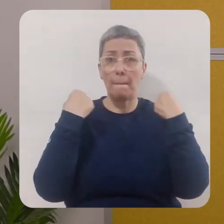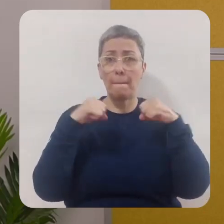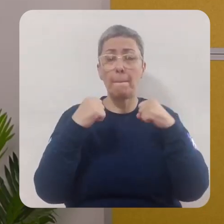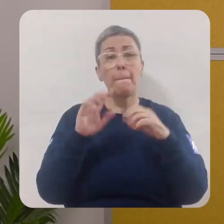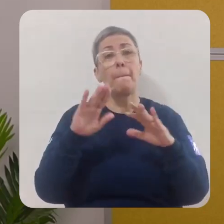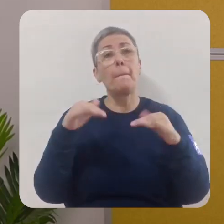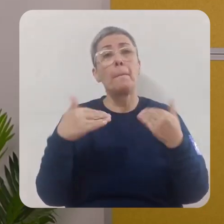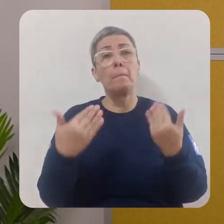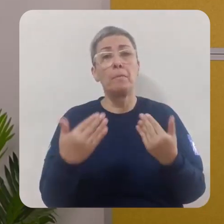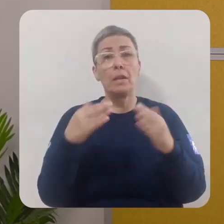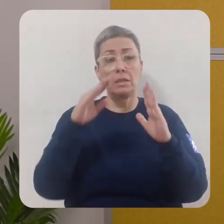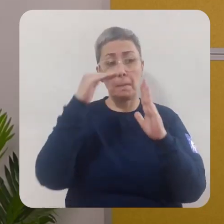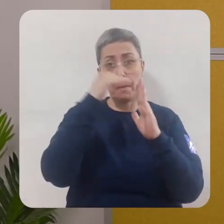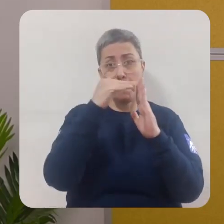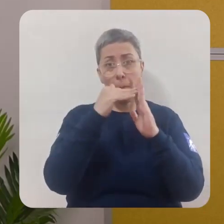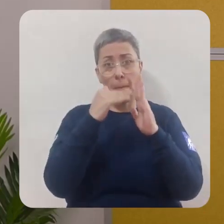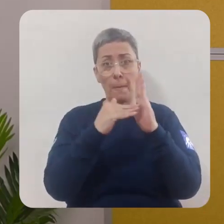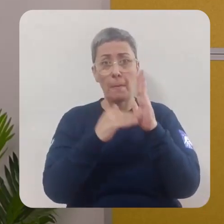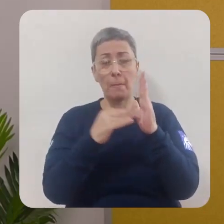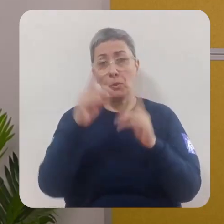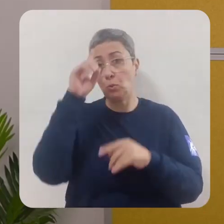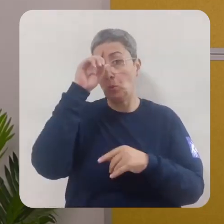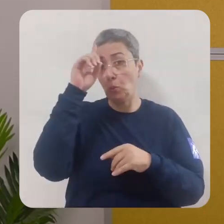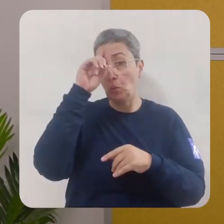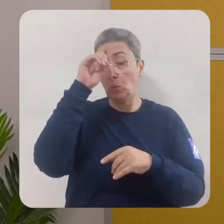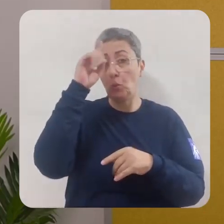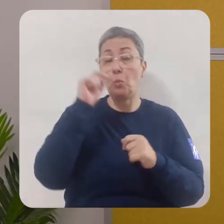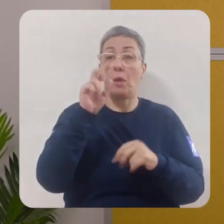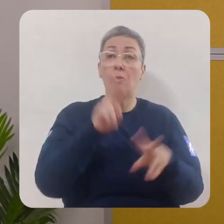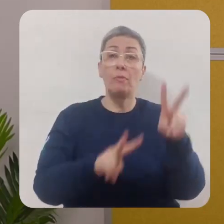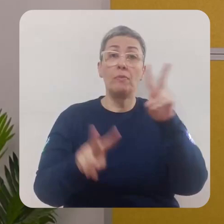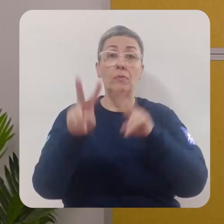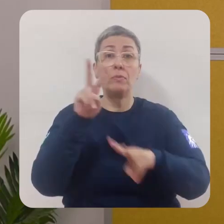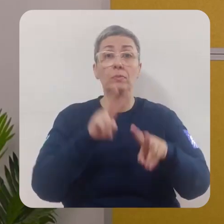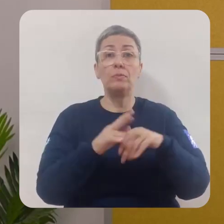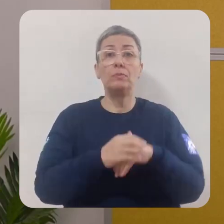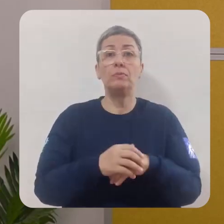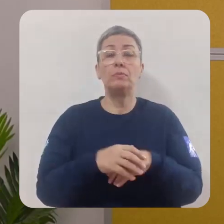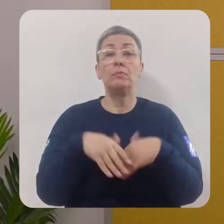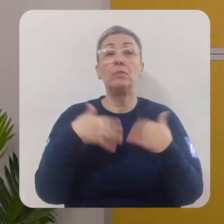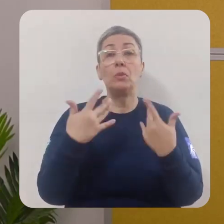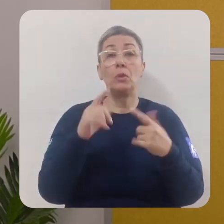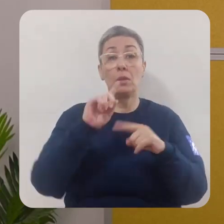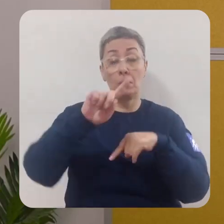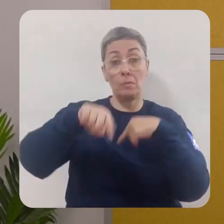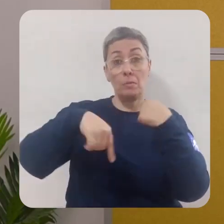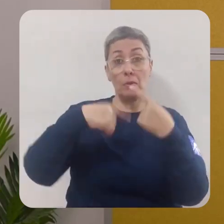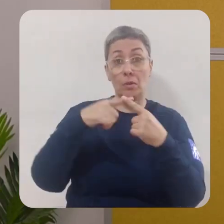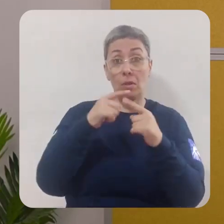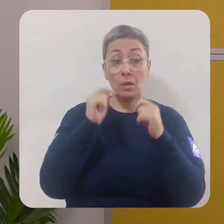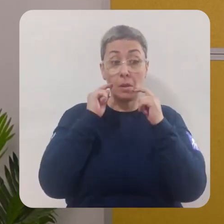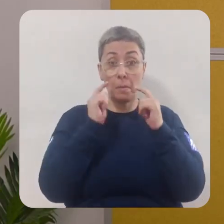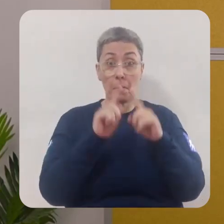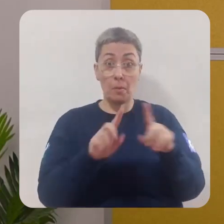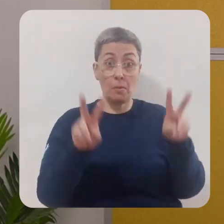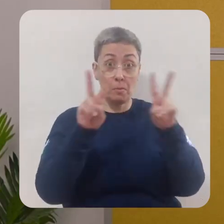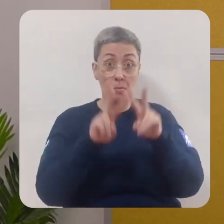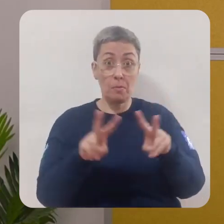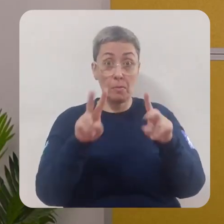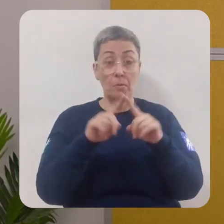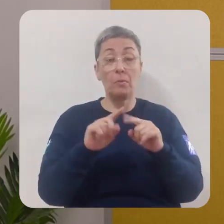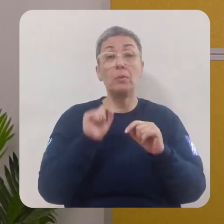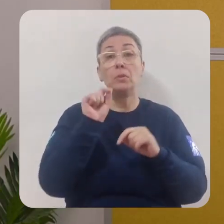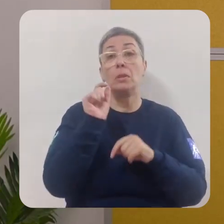física. Então, esta rotina é uma rotina visual, seguida de